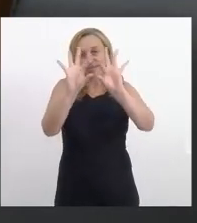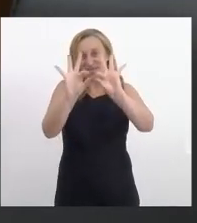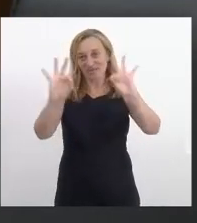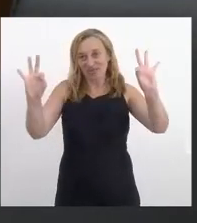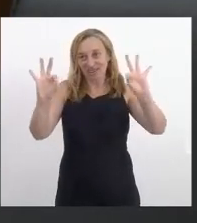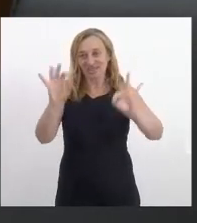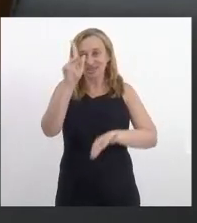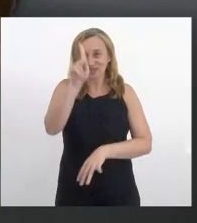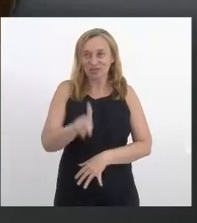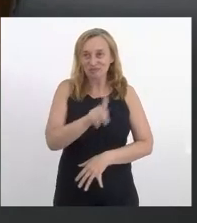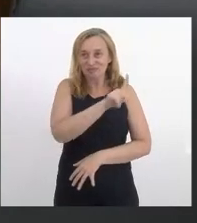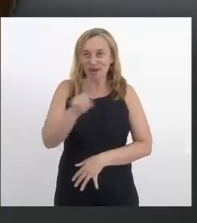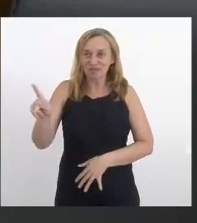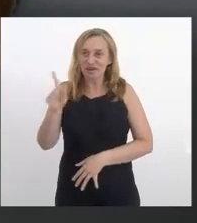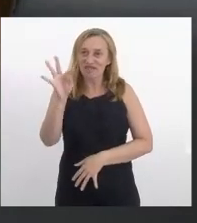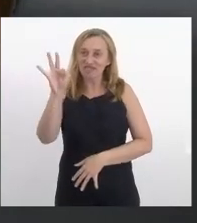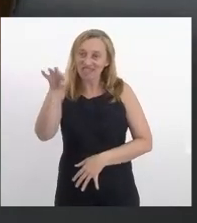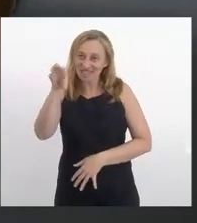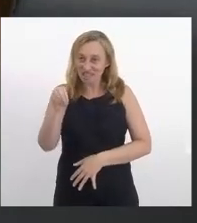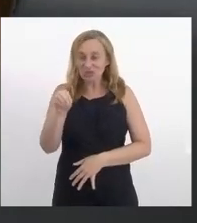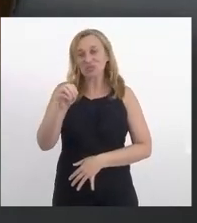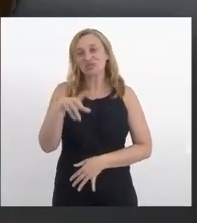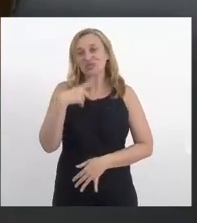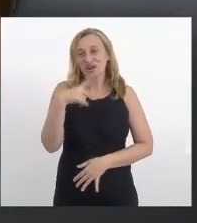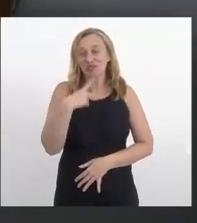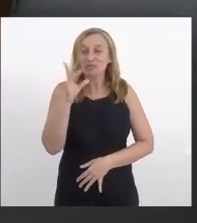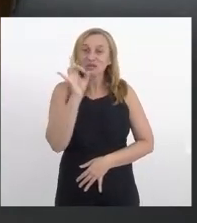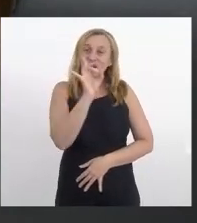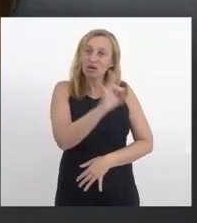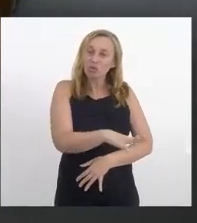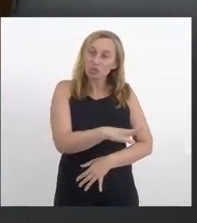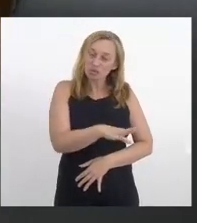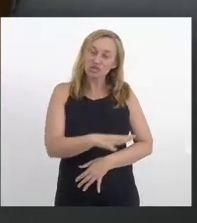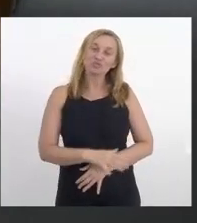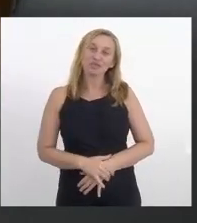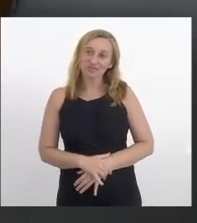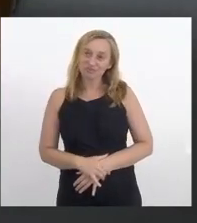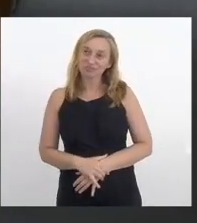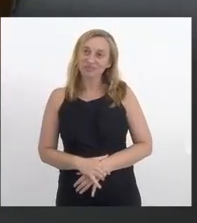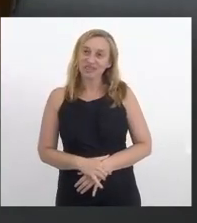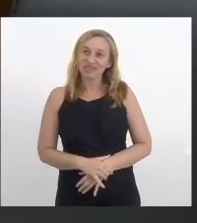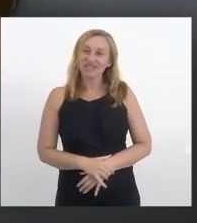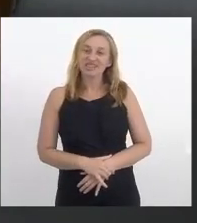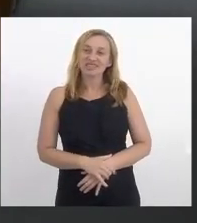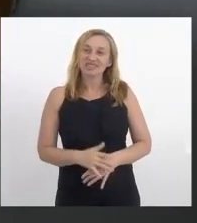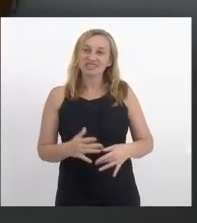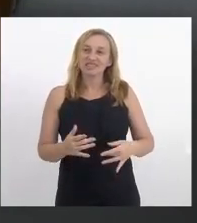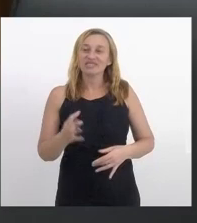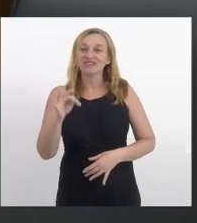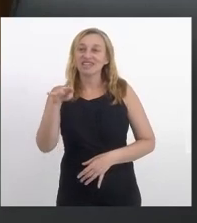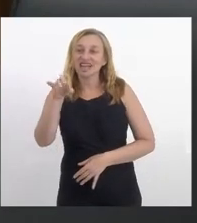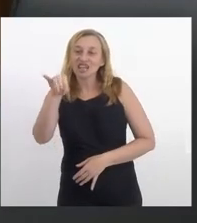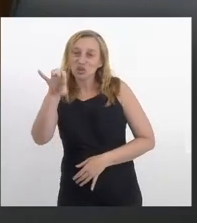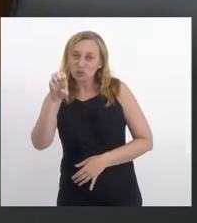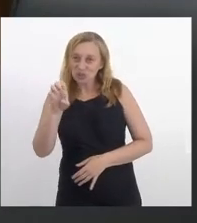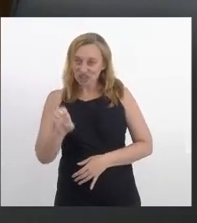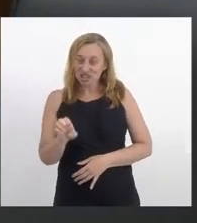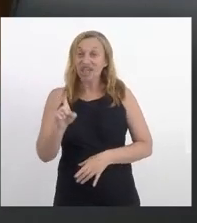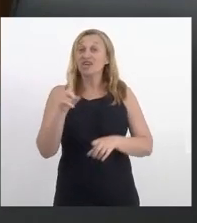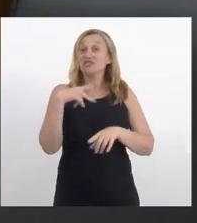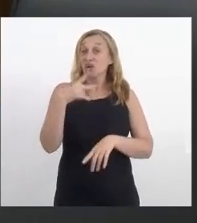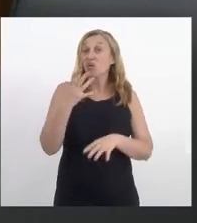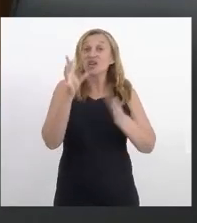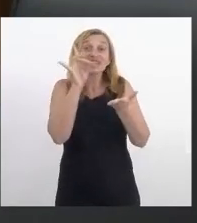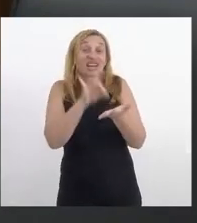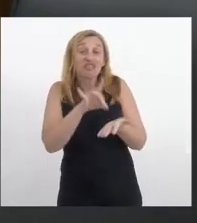do Papa Francisco, que disse, na última encíclica, né, a encíclica Fratelli Tutti, que ele disse que, na